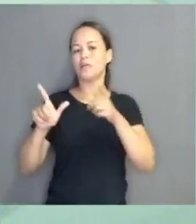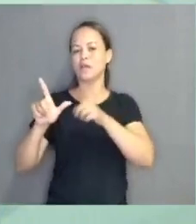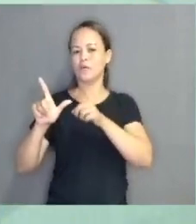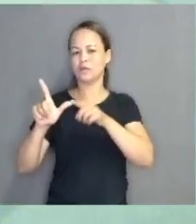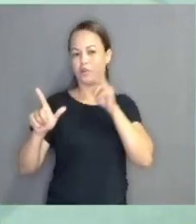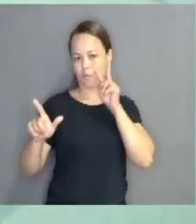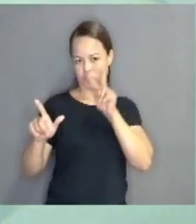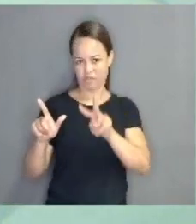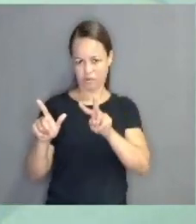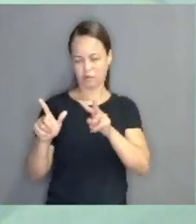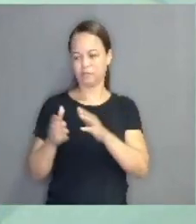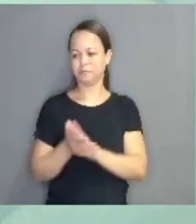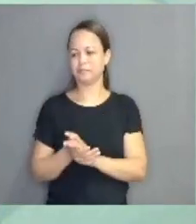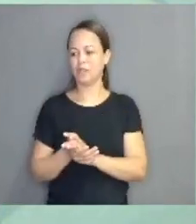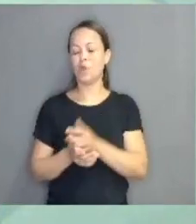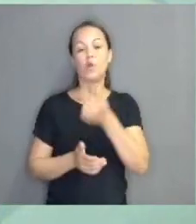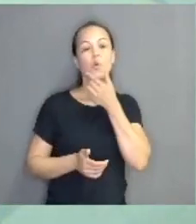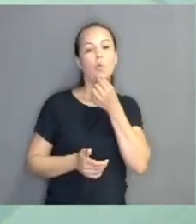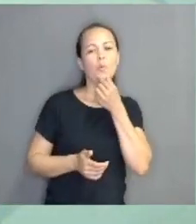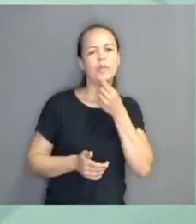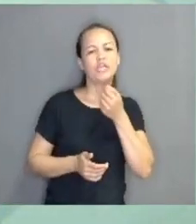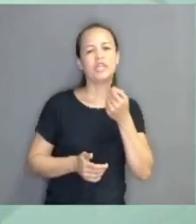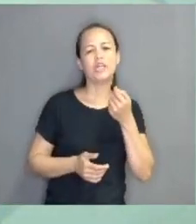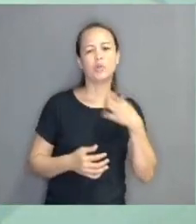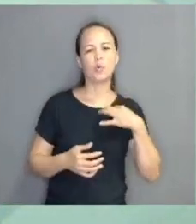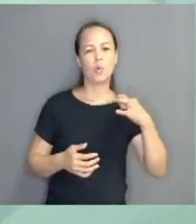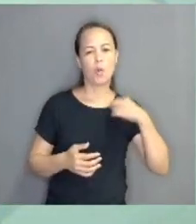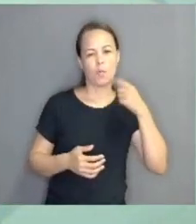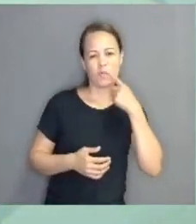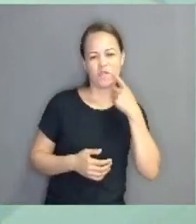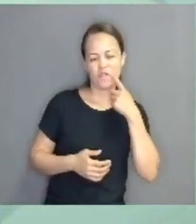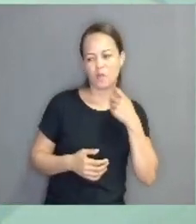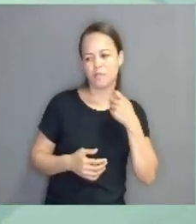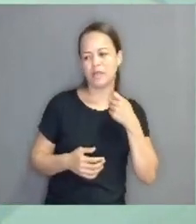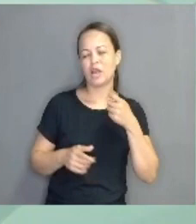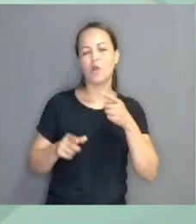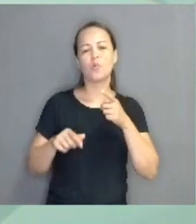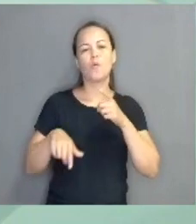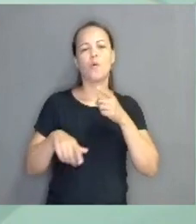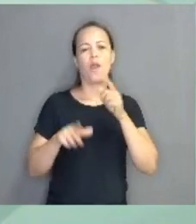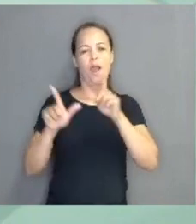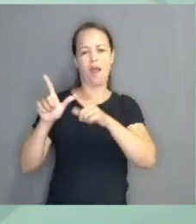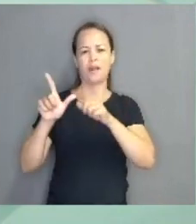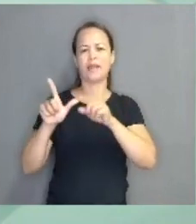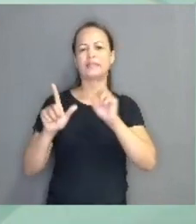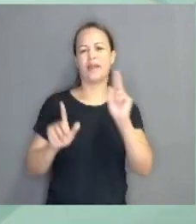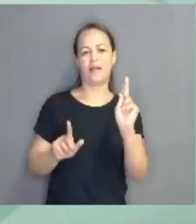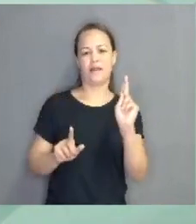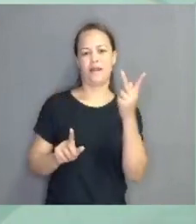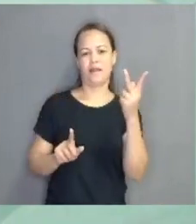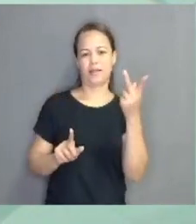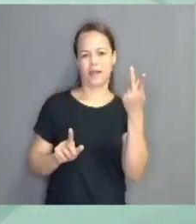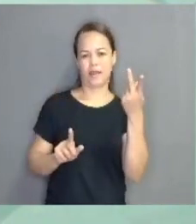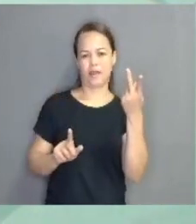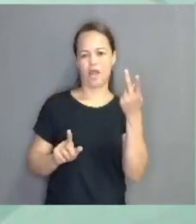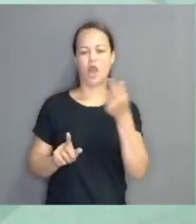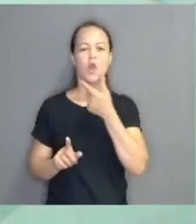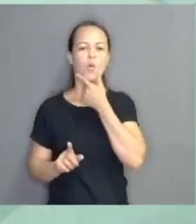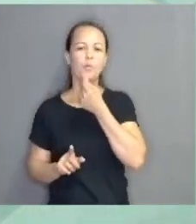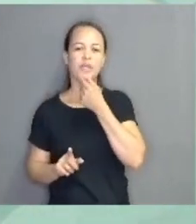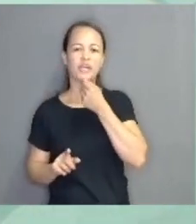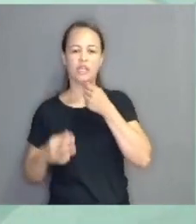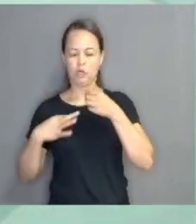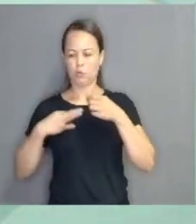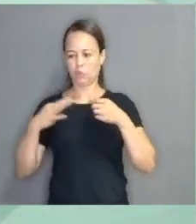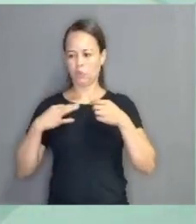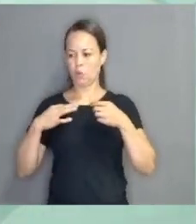segurando? O menino de vermelho está segurando que letra? A letra H. E o menino de amarelo? A